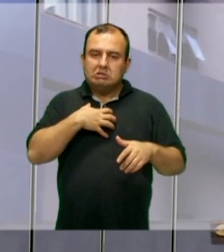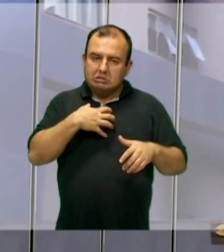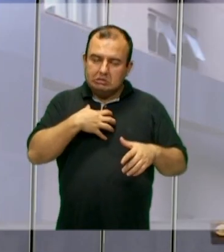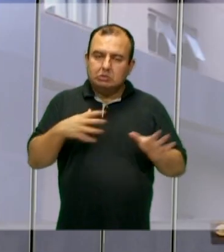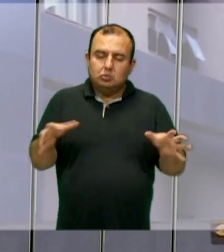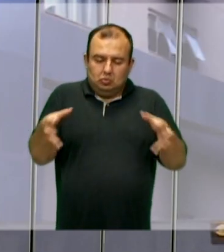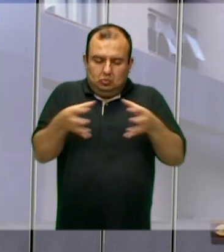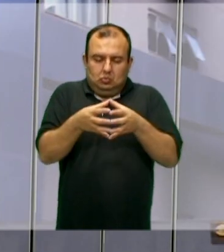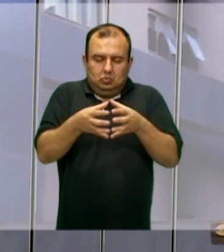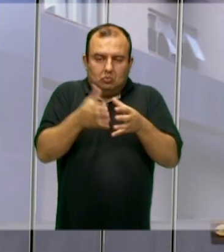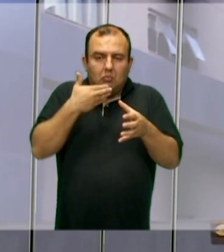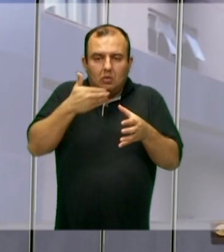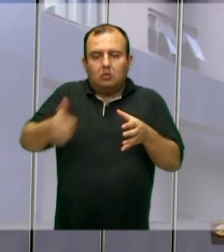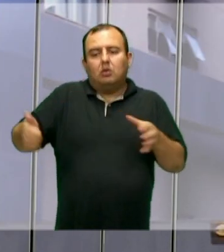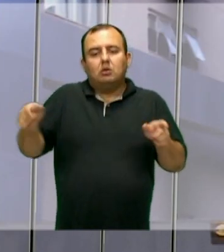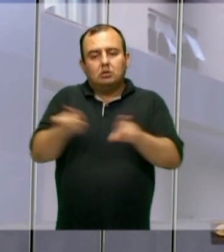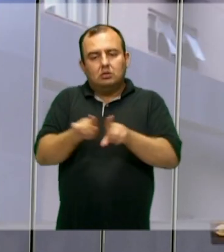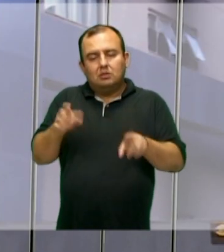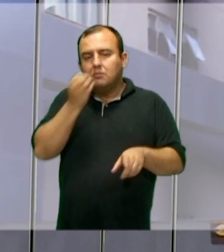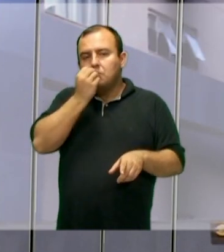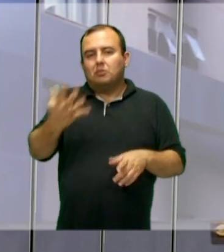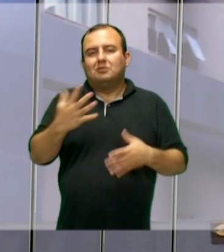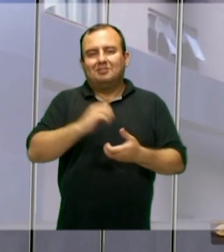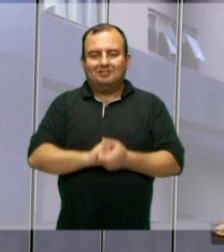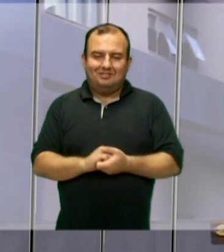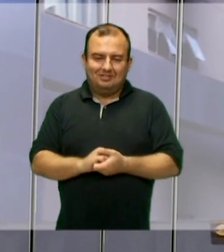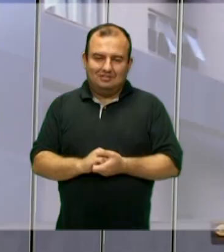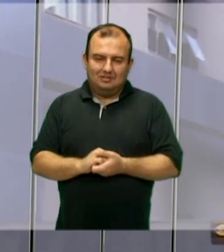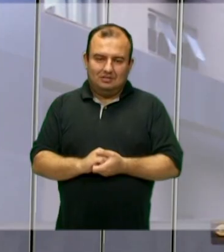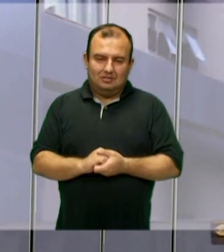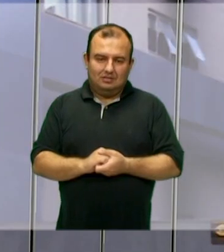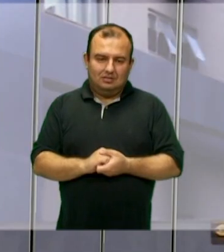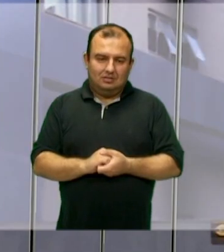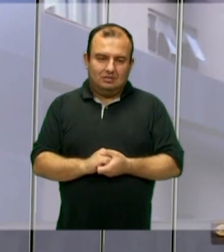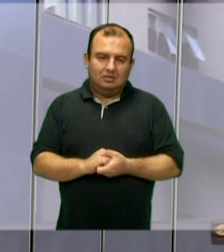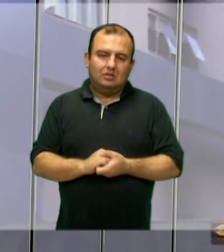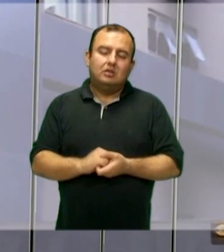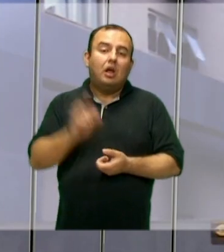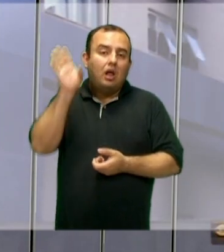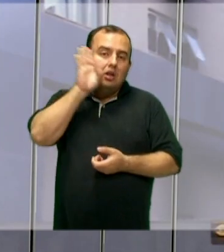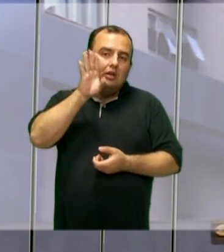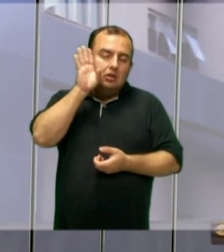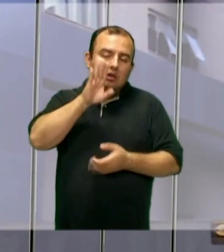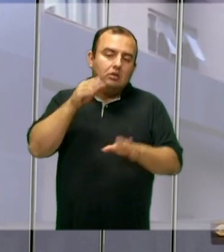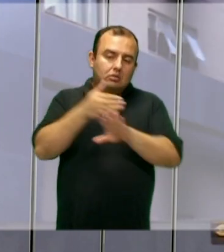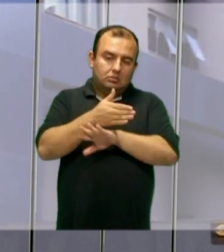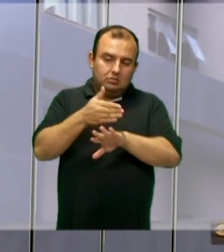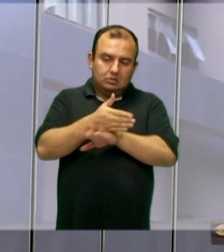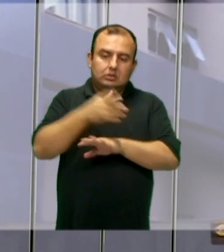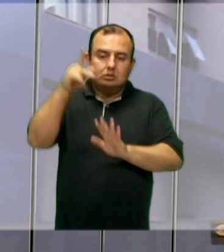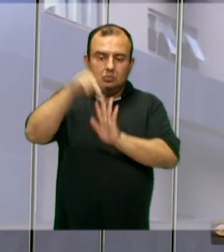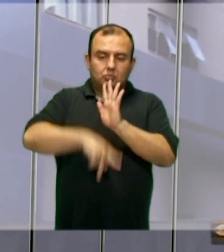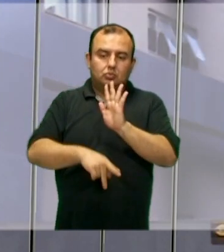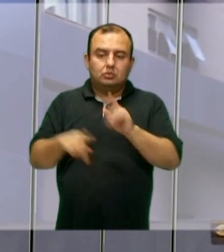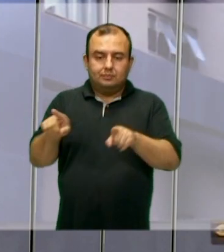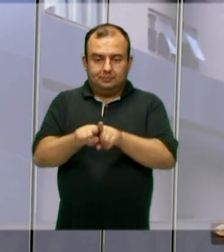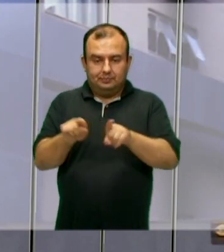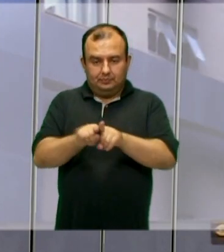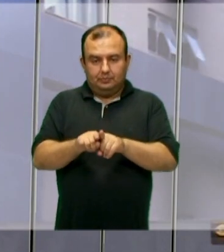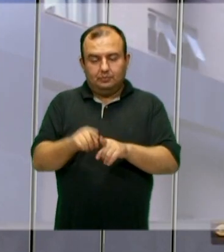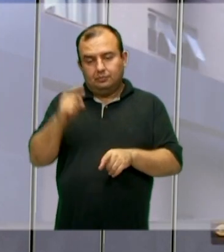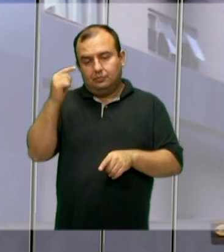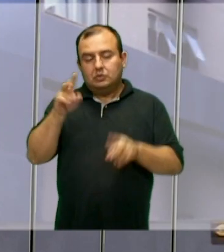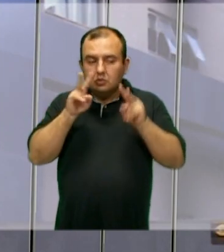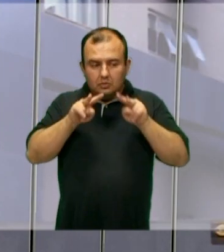melhor. E porque é muito bom. E é algo muito legal participar, né, desse projeto. E muda a